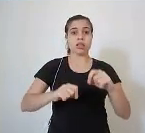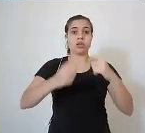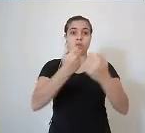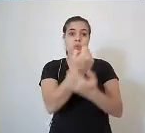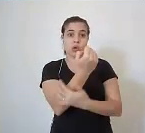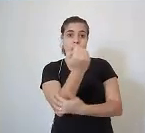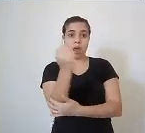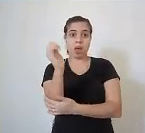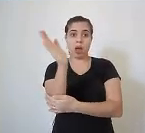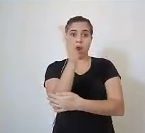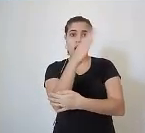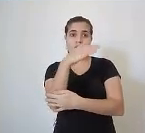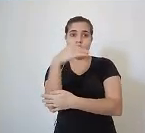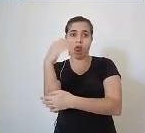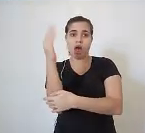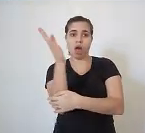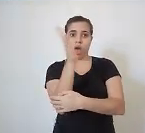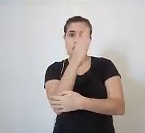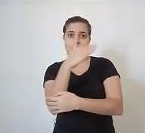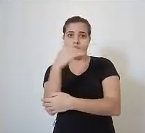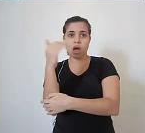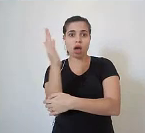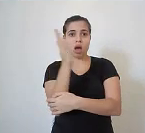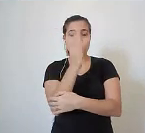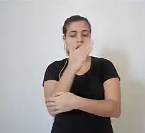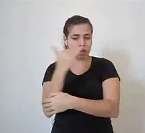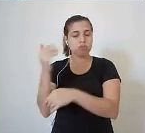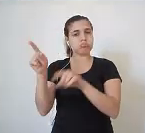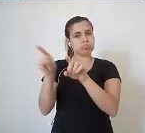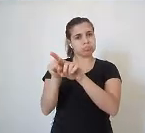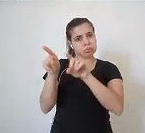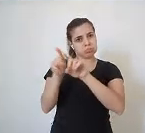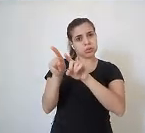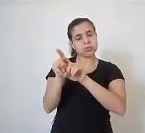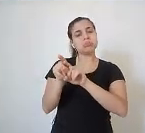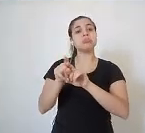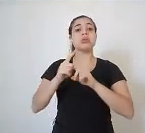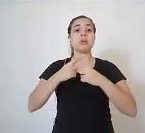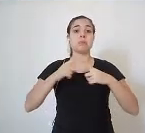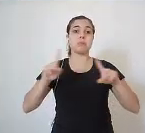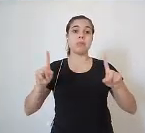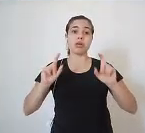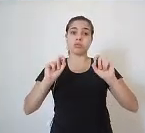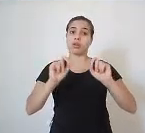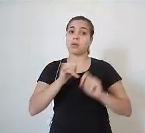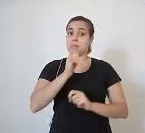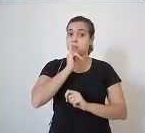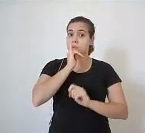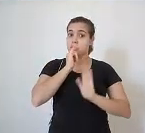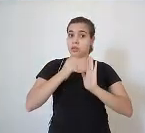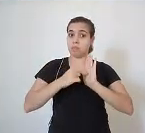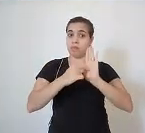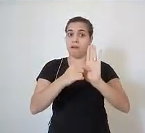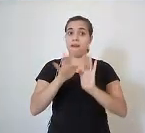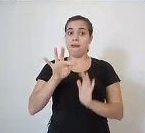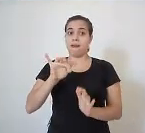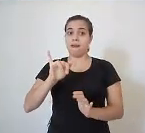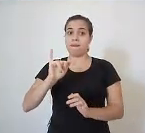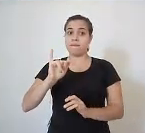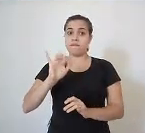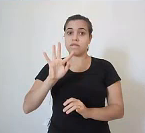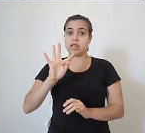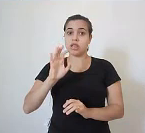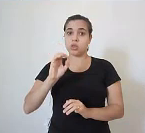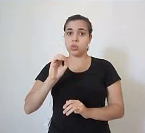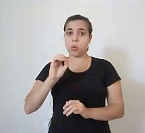fotossintetizantes. No ambiente aquático, a gente também tem as macroalgas, que estariam como produtores, mas aqui nesse exemplo, o